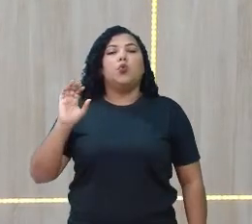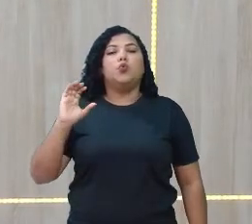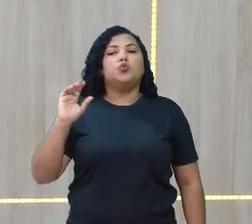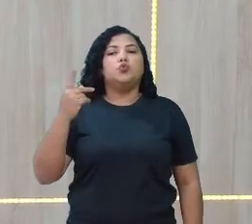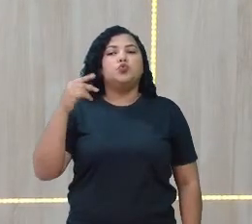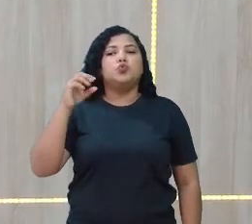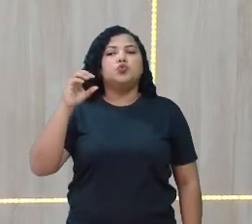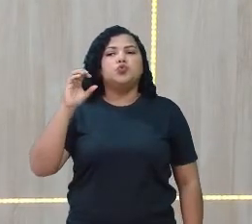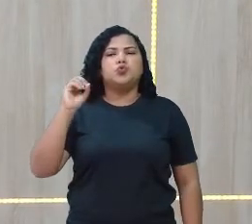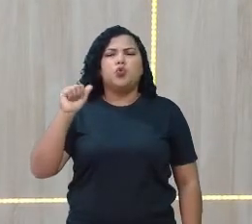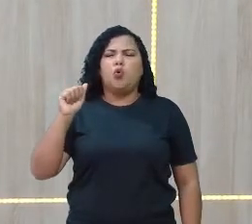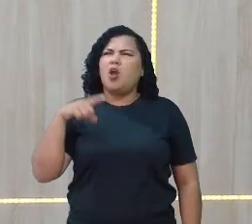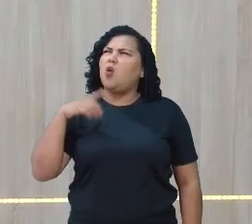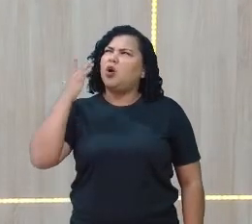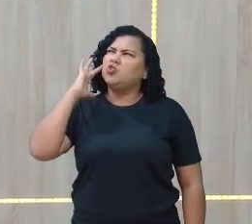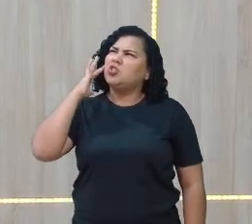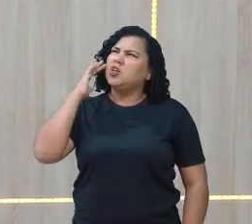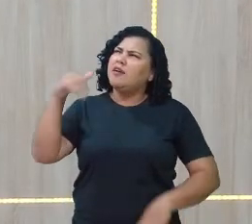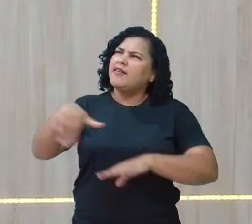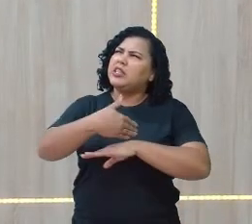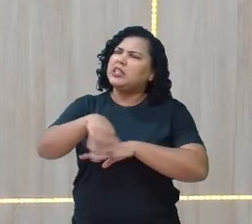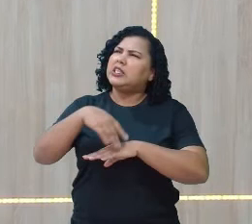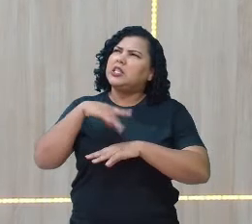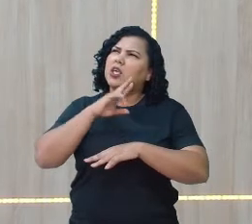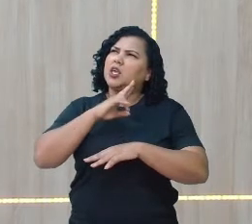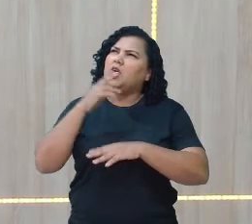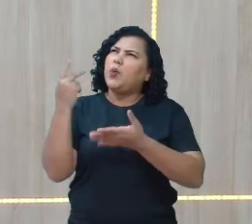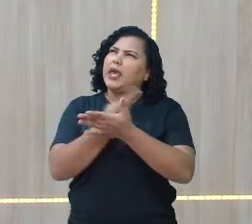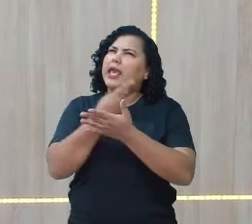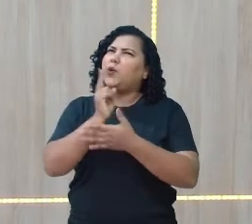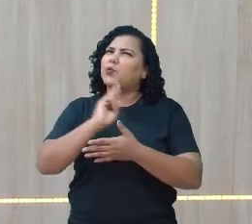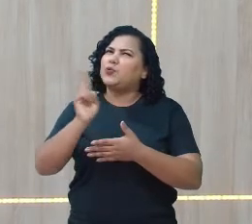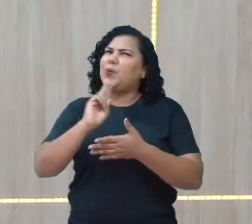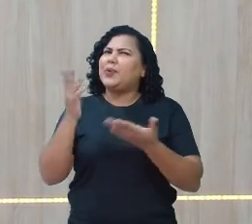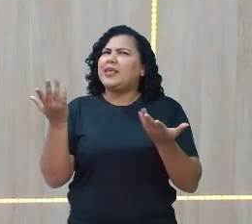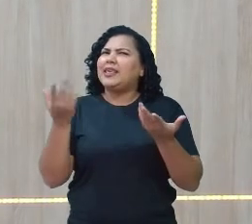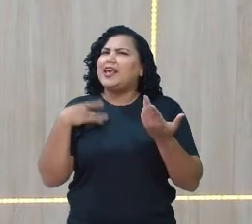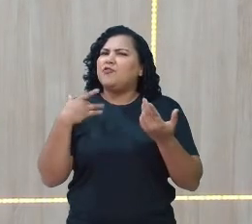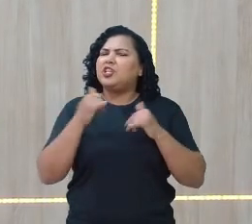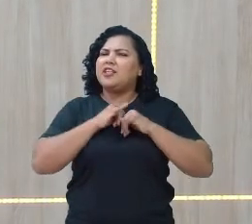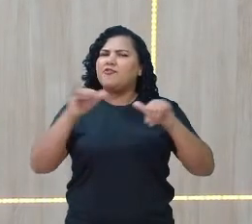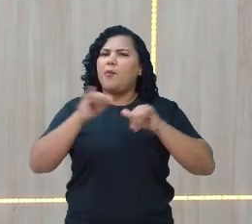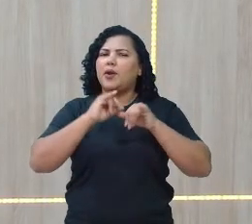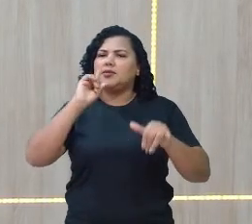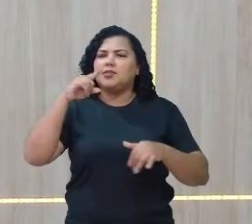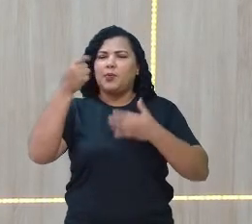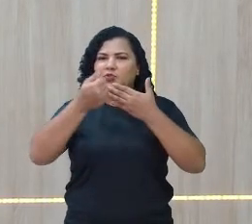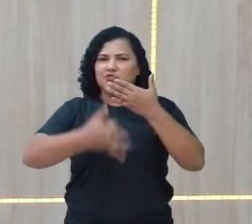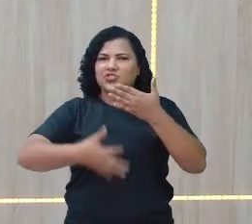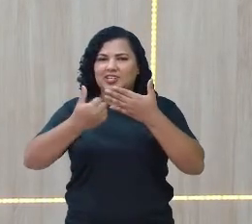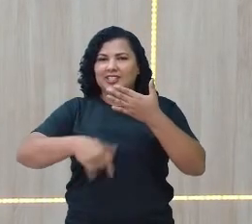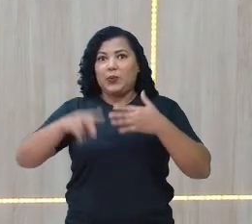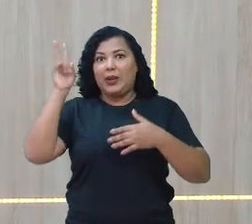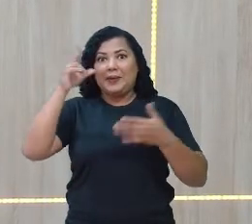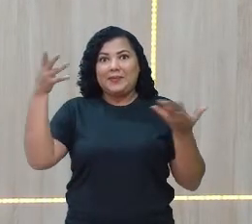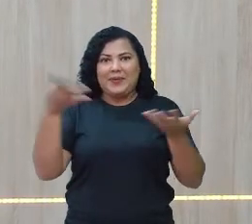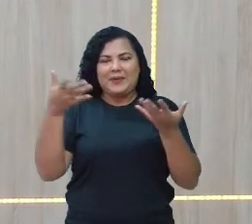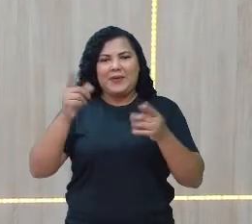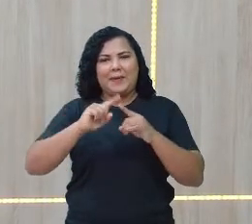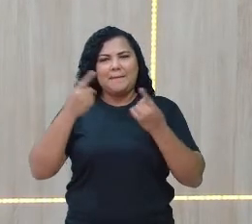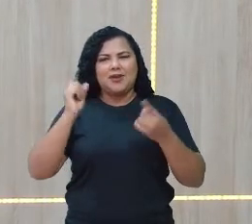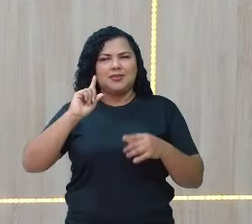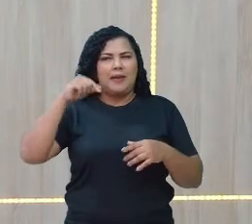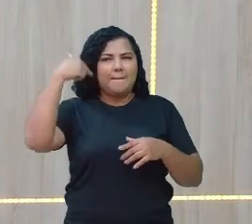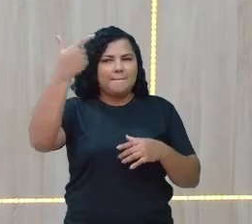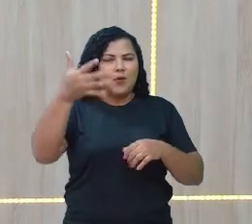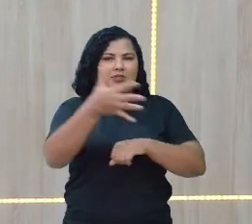essa avenida, não, eu acho que eu errei o nome da avenida. Bom, eu vou ter que deixar aí a informação depois no chat, não me lembrei agora. Mas fica um pouquinho depois